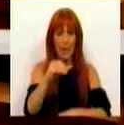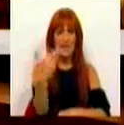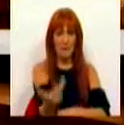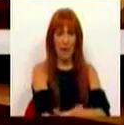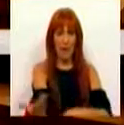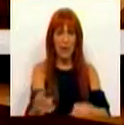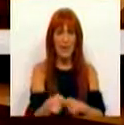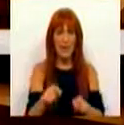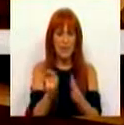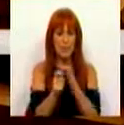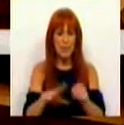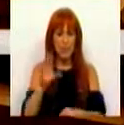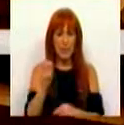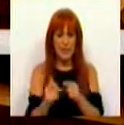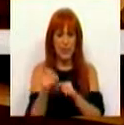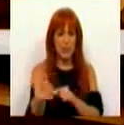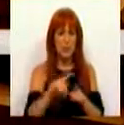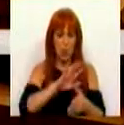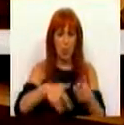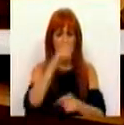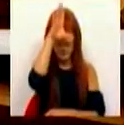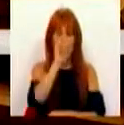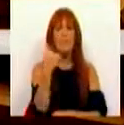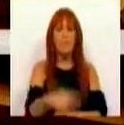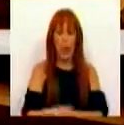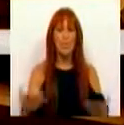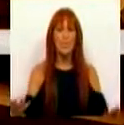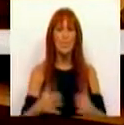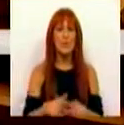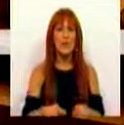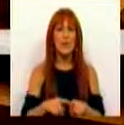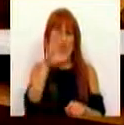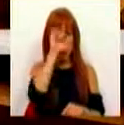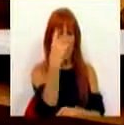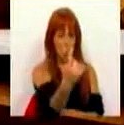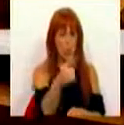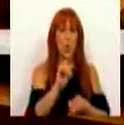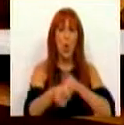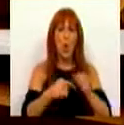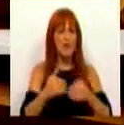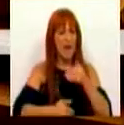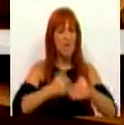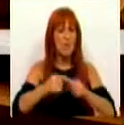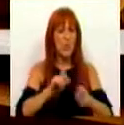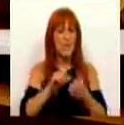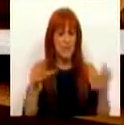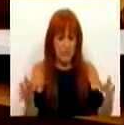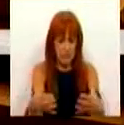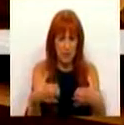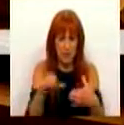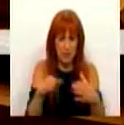Socialista, na agenda da década e no programa de governo. Num Estado cuja tendência